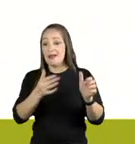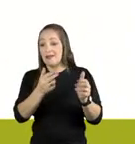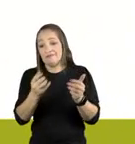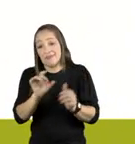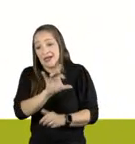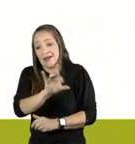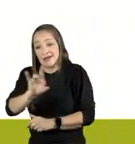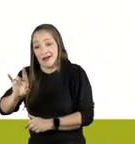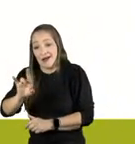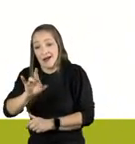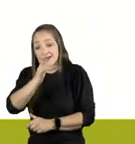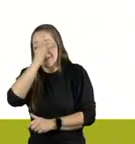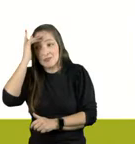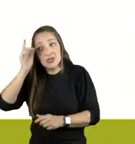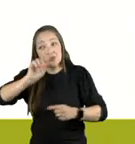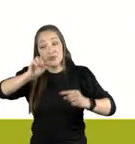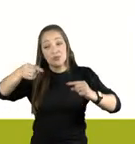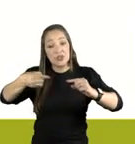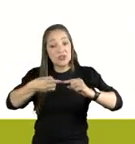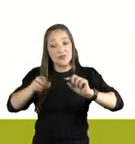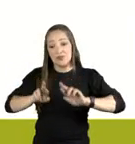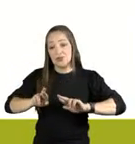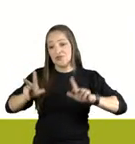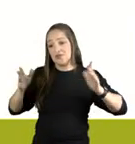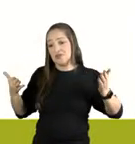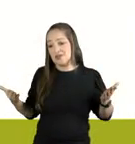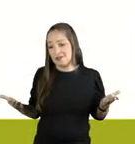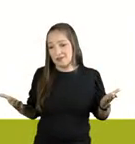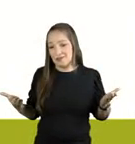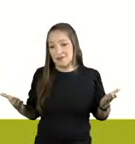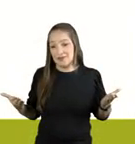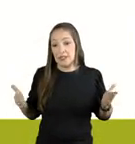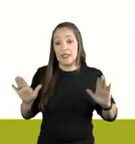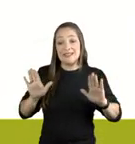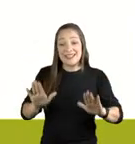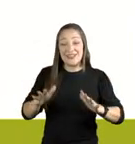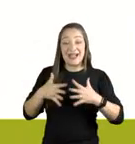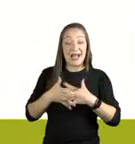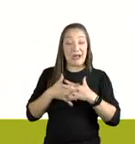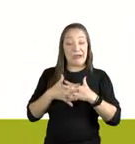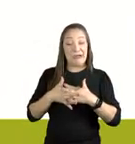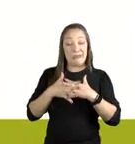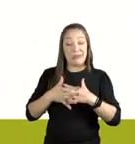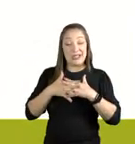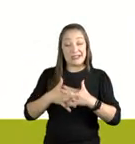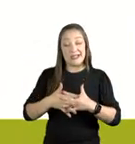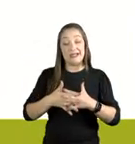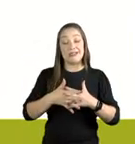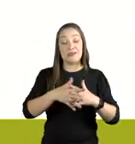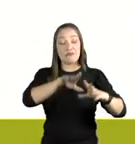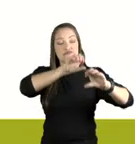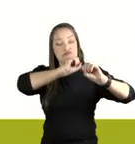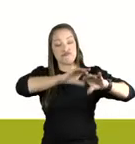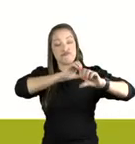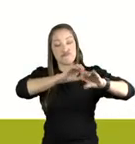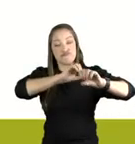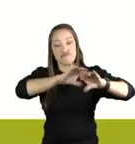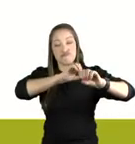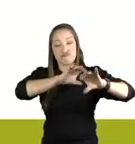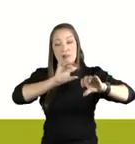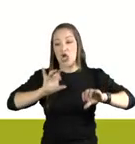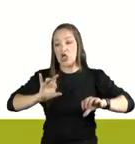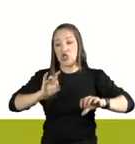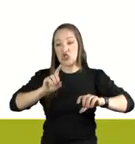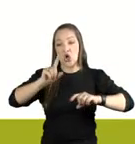que seja aqui. Né? Então, seria muito complicado a gente fazer uma aula só de produtos financeiros. E a aula